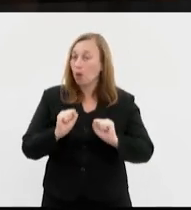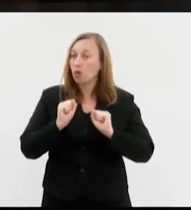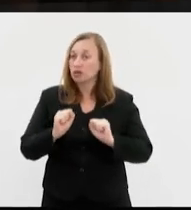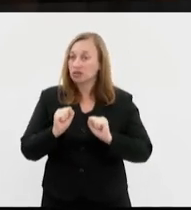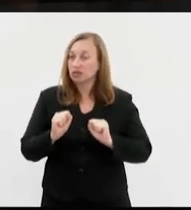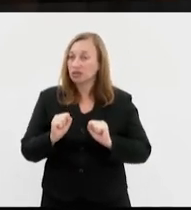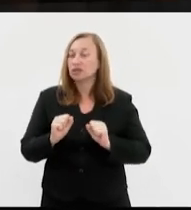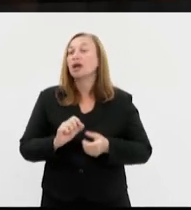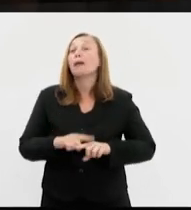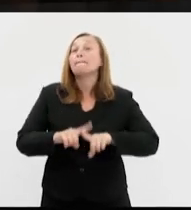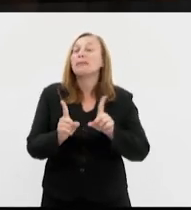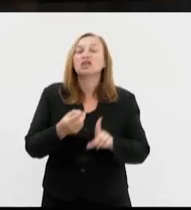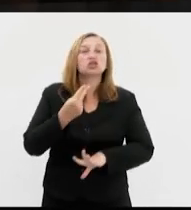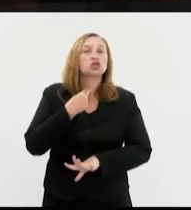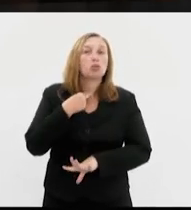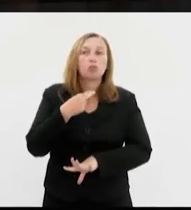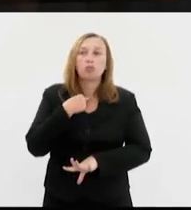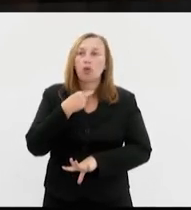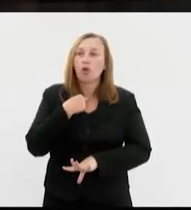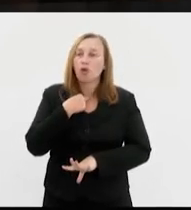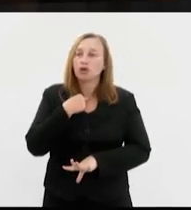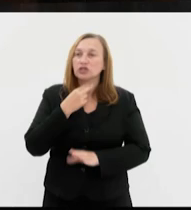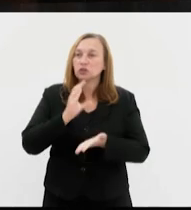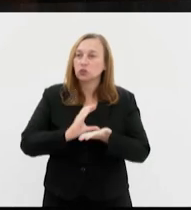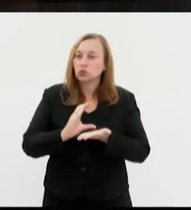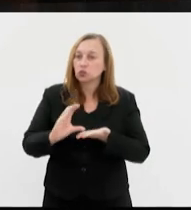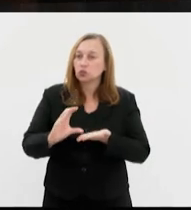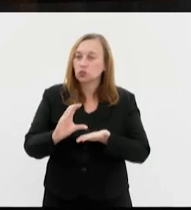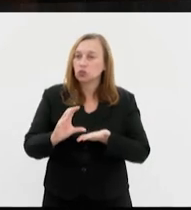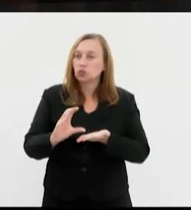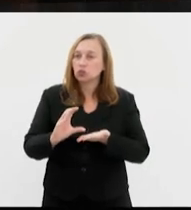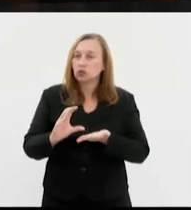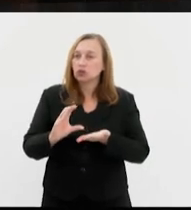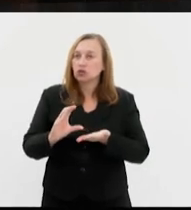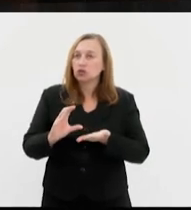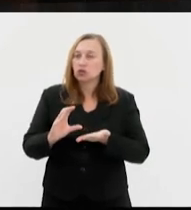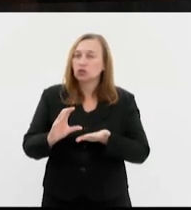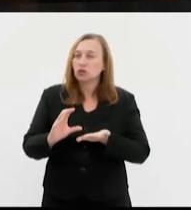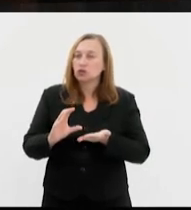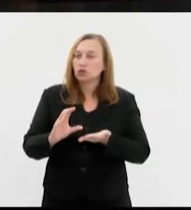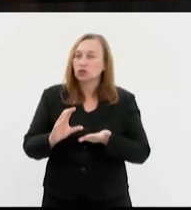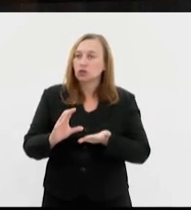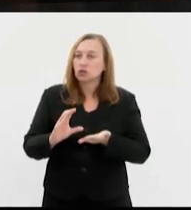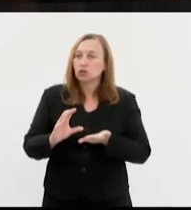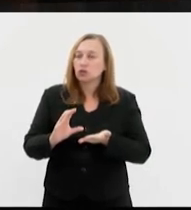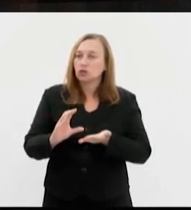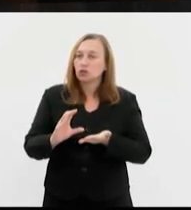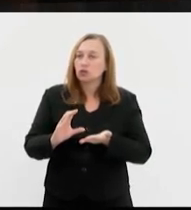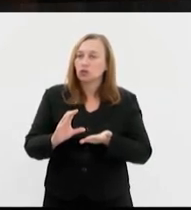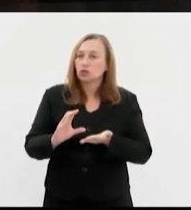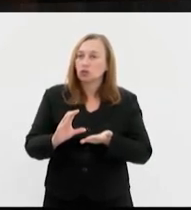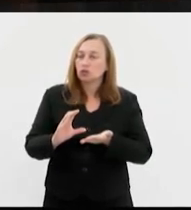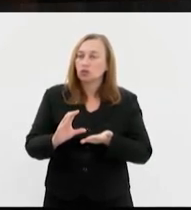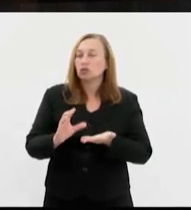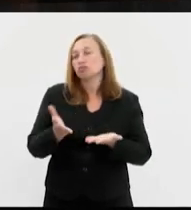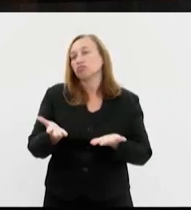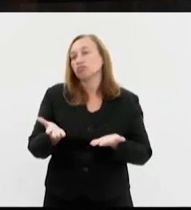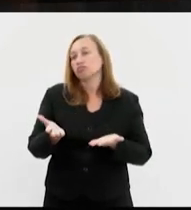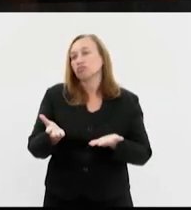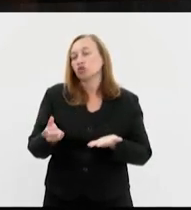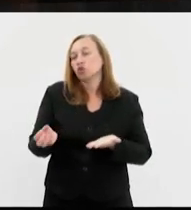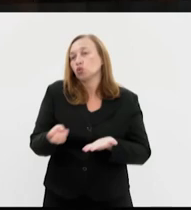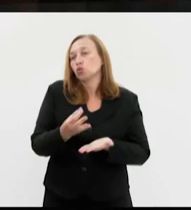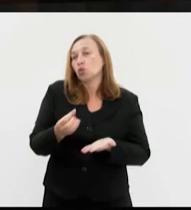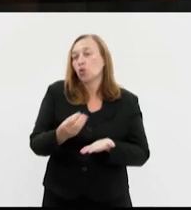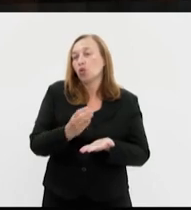datas, mas não pode esses benefícios daqui para frente, em se tratando de benefícios